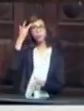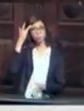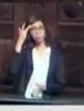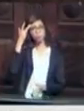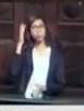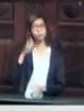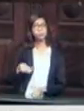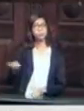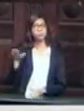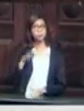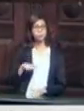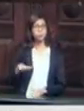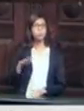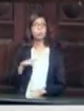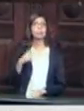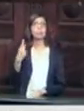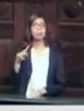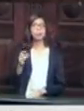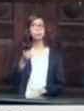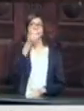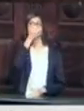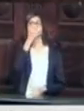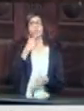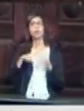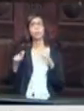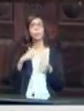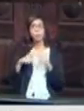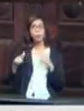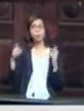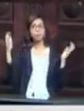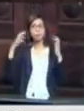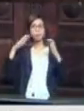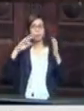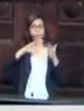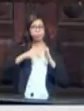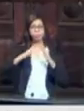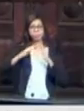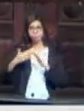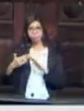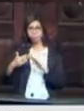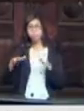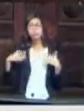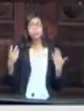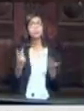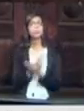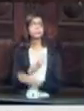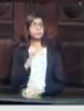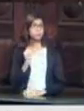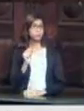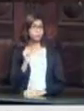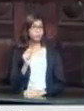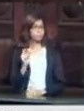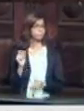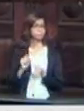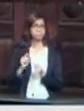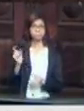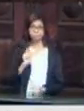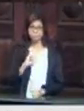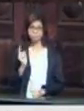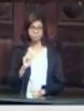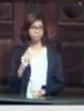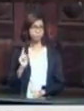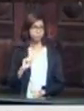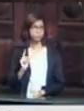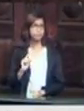pessoas, vítimas dos desastres naturais. Bom, então o que acontece? Isto não foi feito, então houve